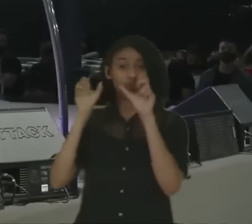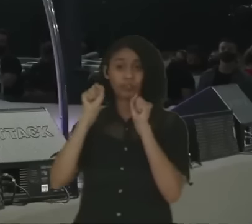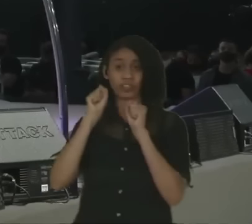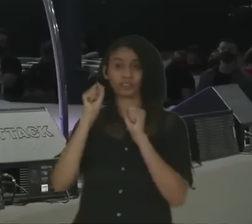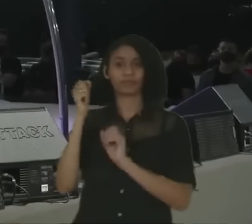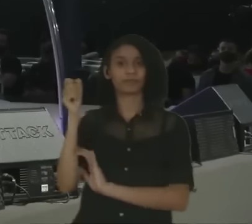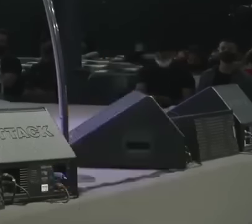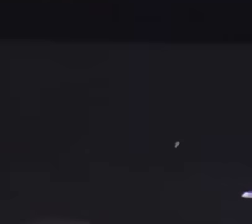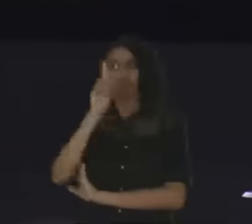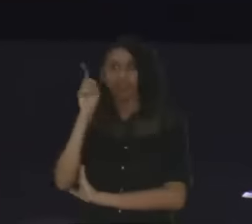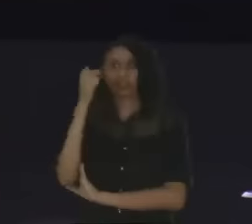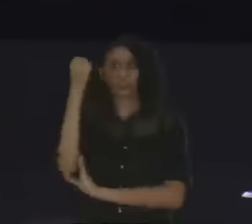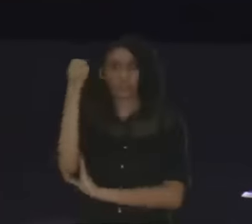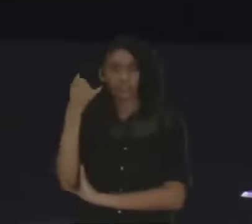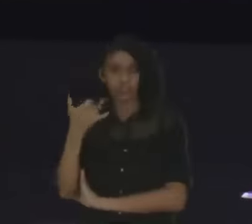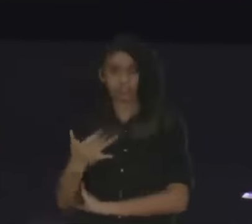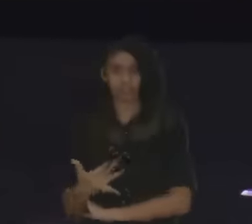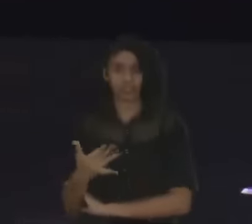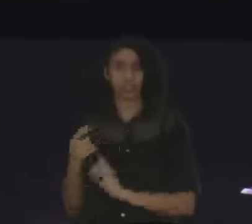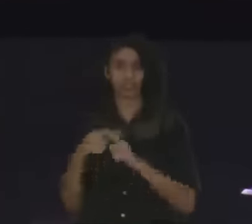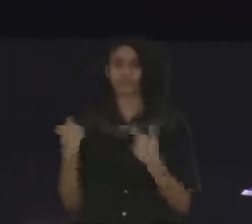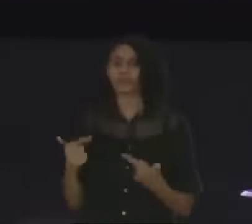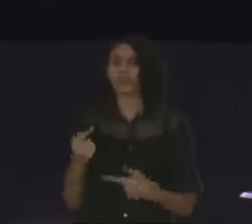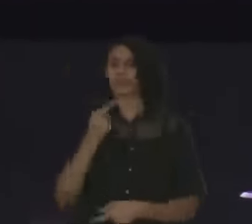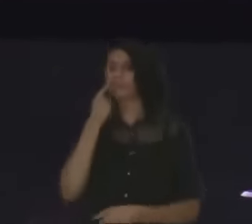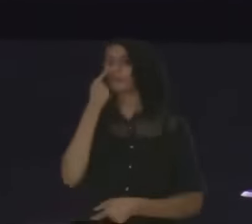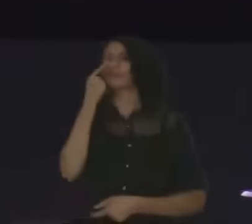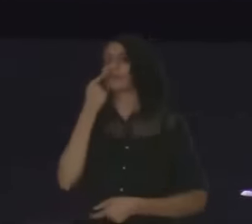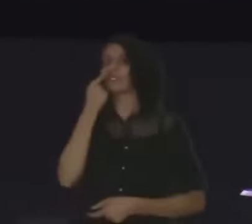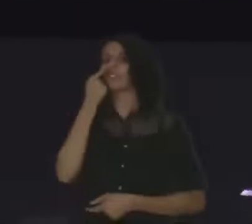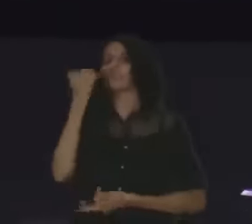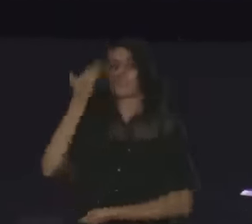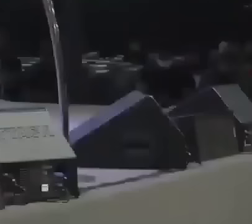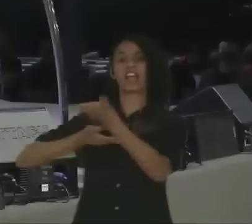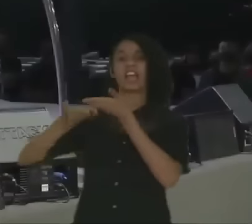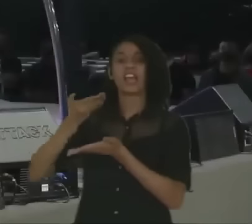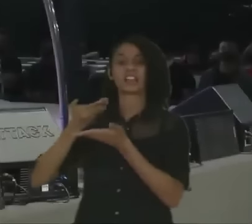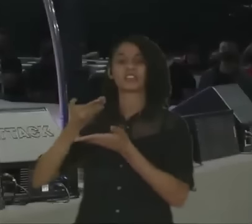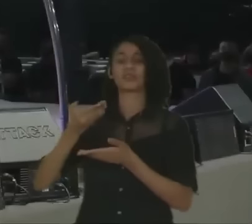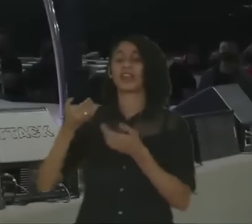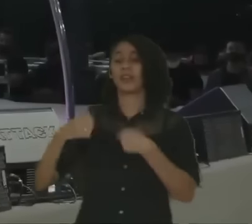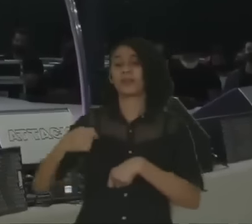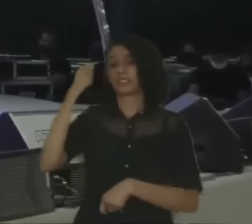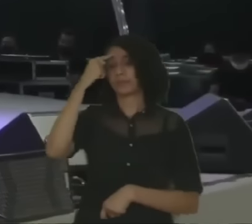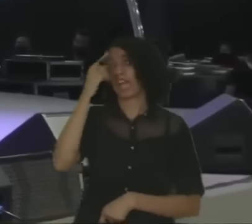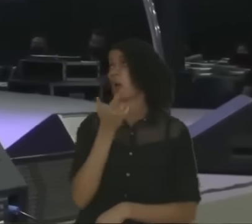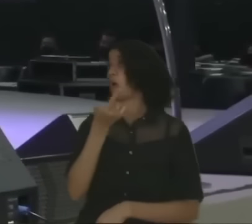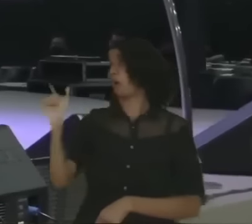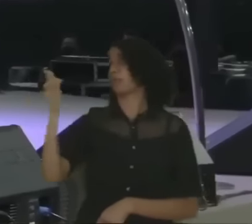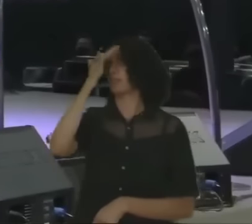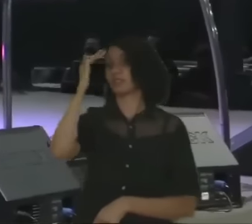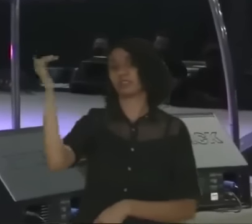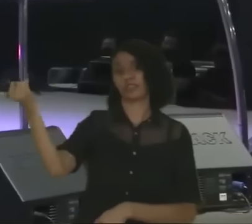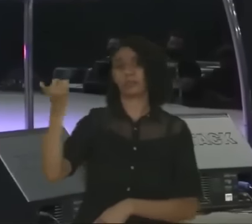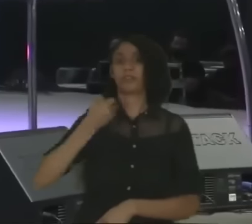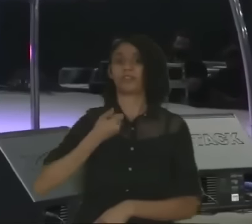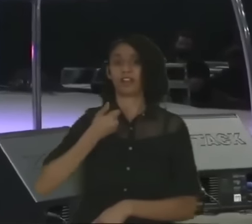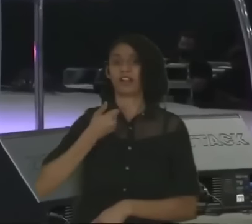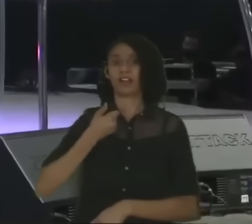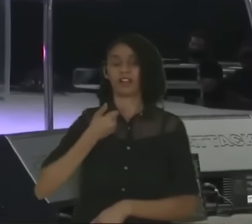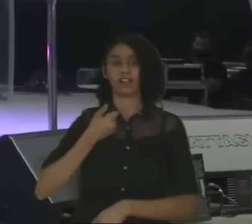não tem intimidade suficiente com Deus para Deus falar com você você tem que achar que ele tem que usar outra pessoa outro canal outro instrumento para você ouvir alguma coisa